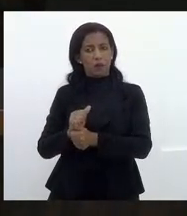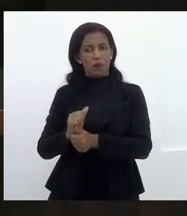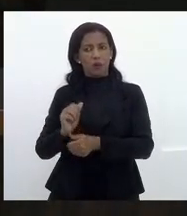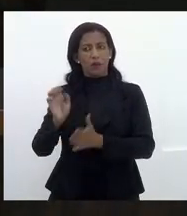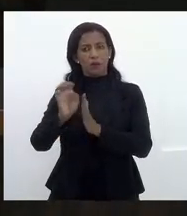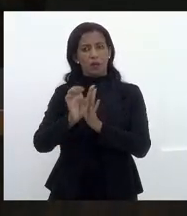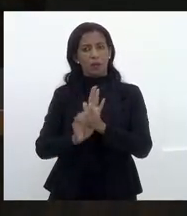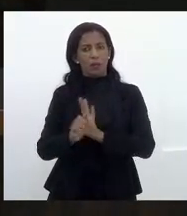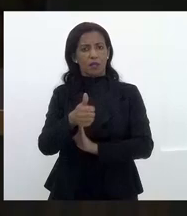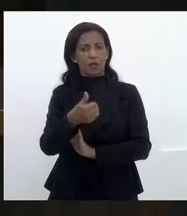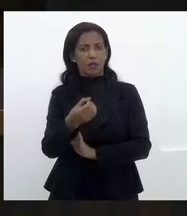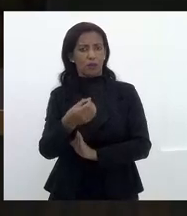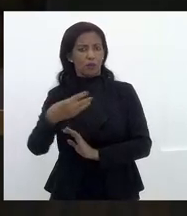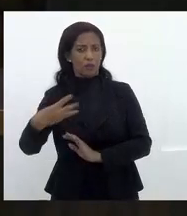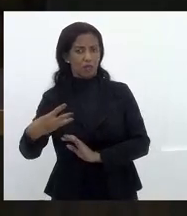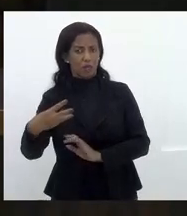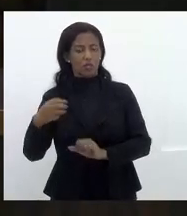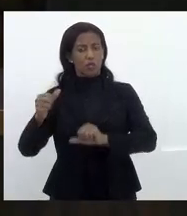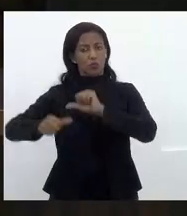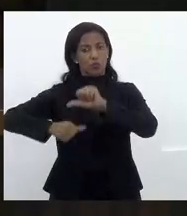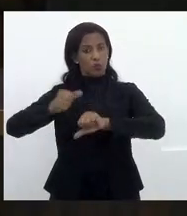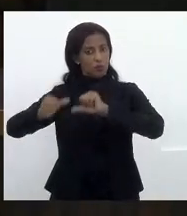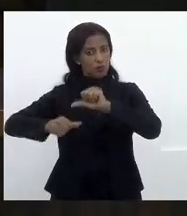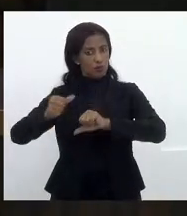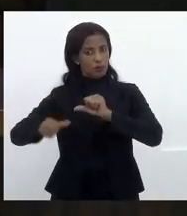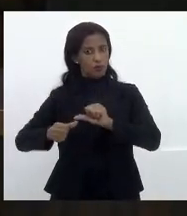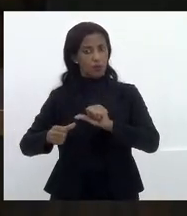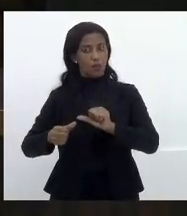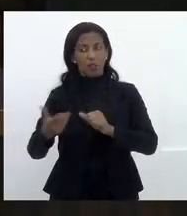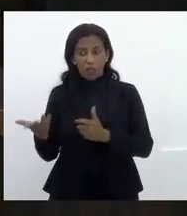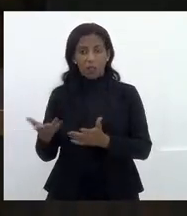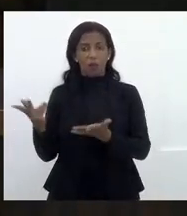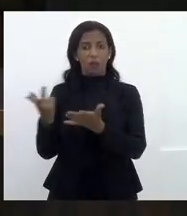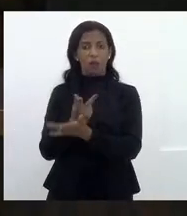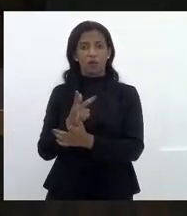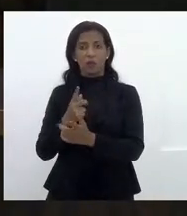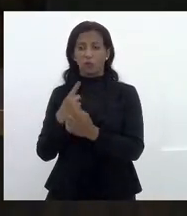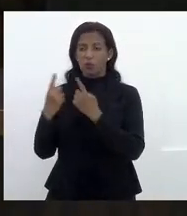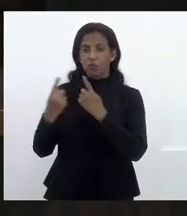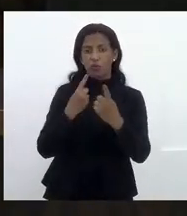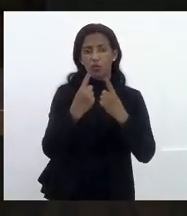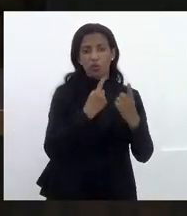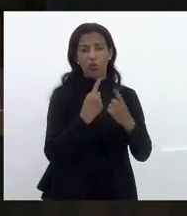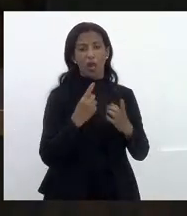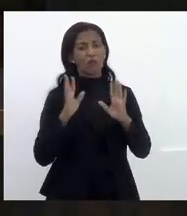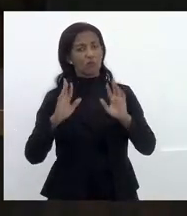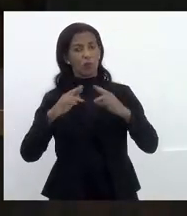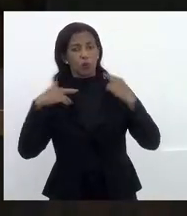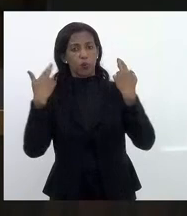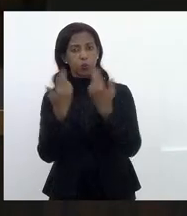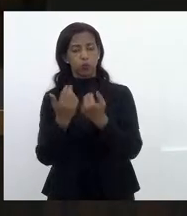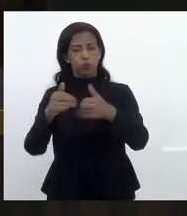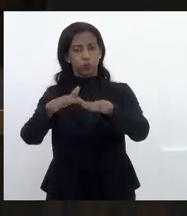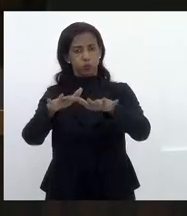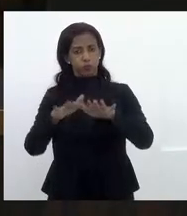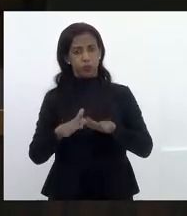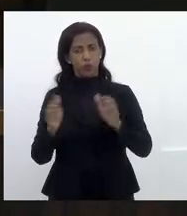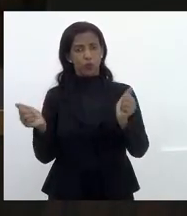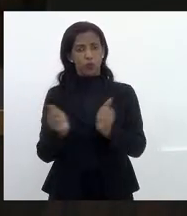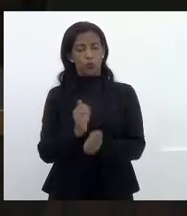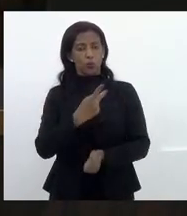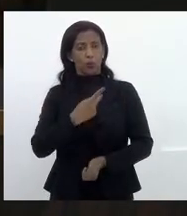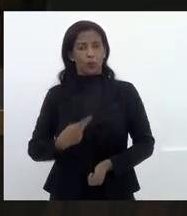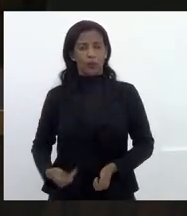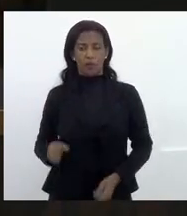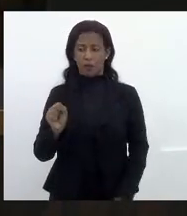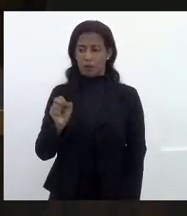103/2019 já teve uma mudança no texto e foi fruto do Diálogo aqui nosso das audiências já realizadas com o presidente Sérgio